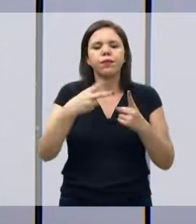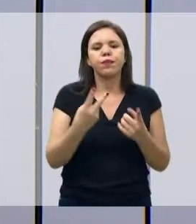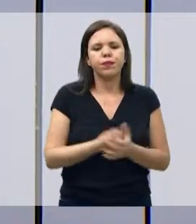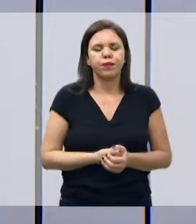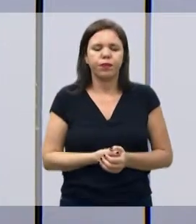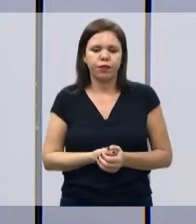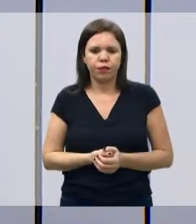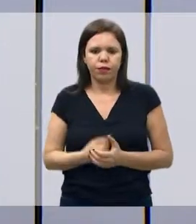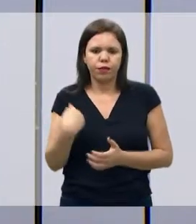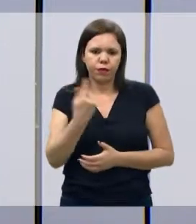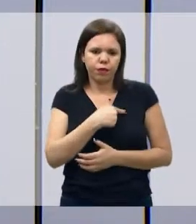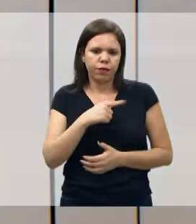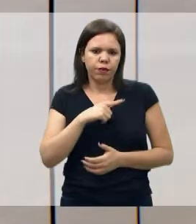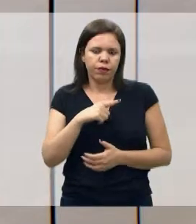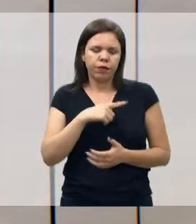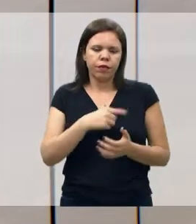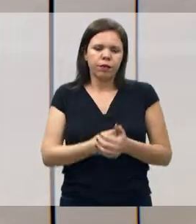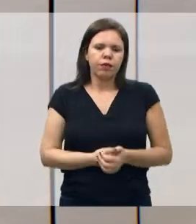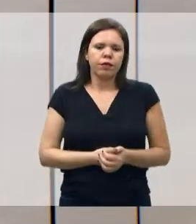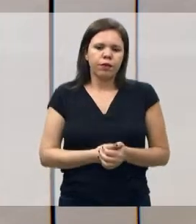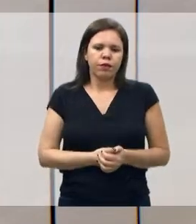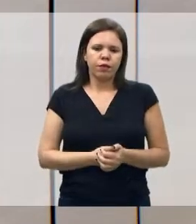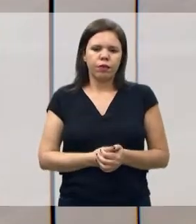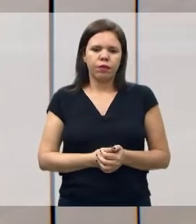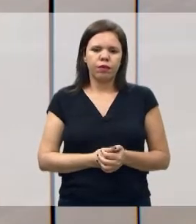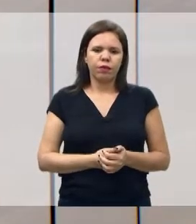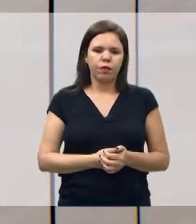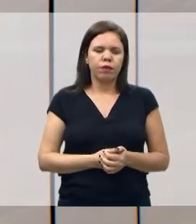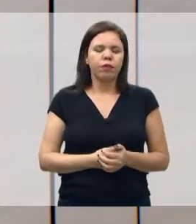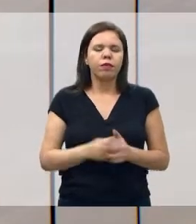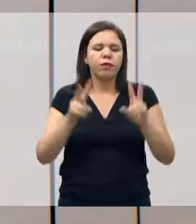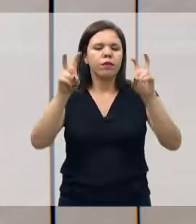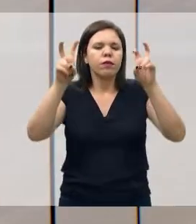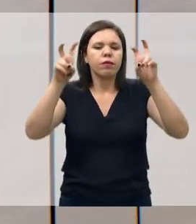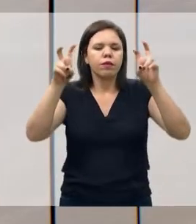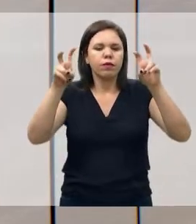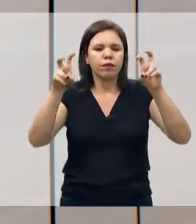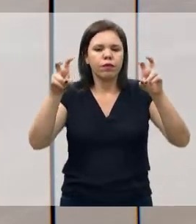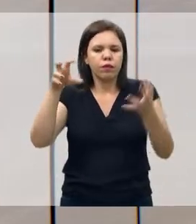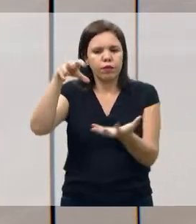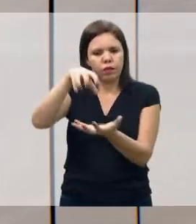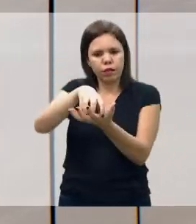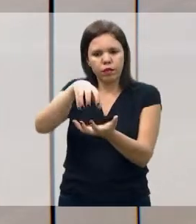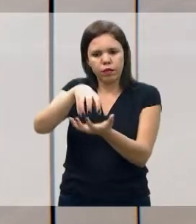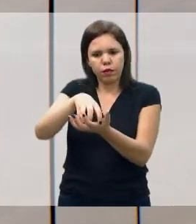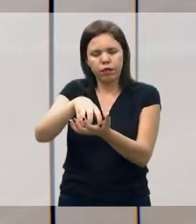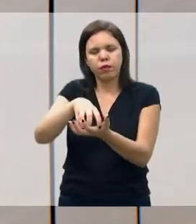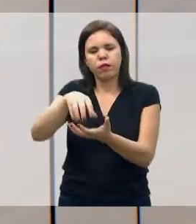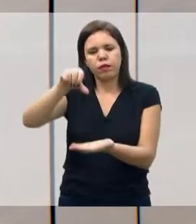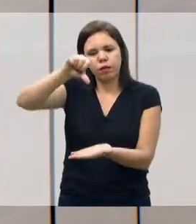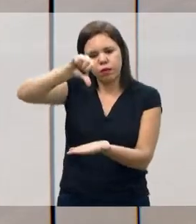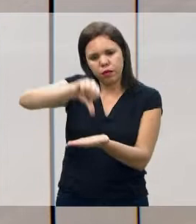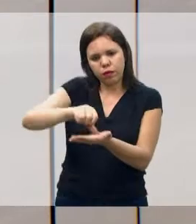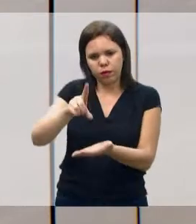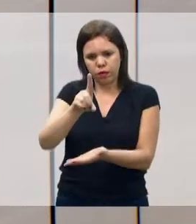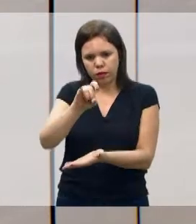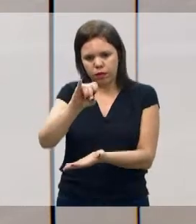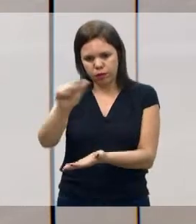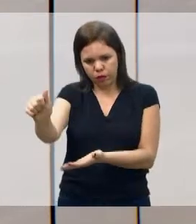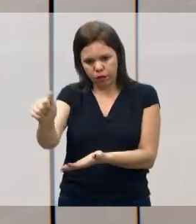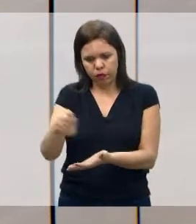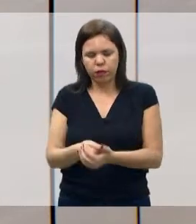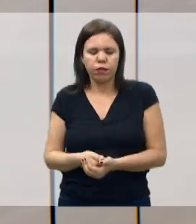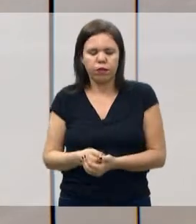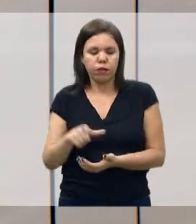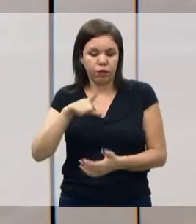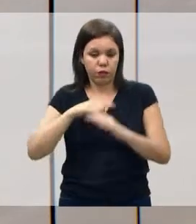expectativa da gente ter essa casa-dia? Centro-dia. Centro-dia, né? E a gente tem aqui na Câmara, inclusive,